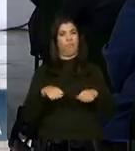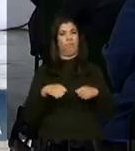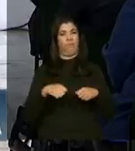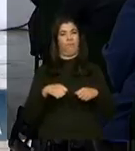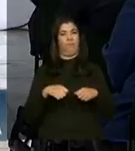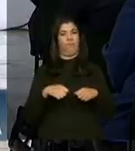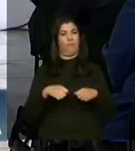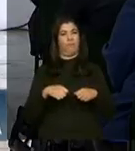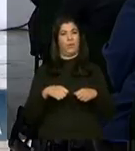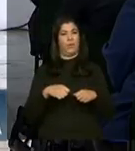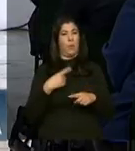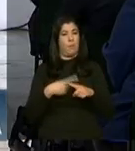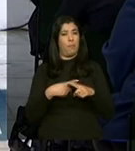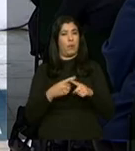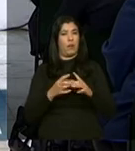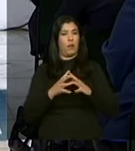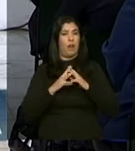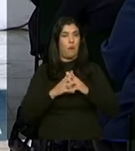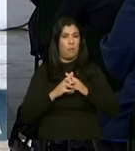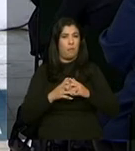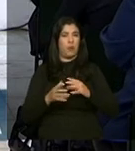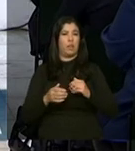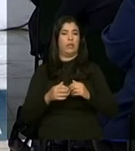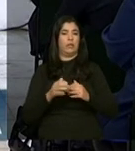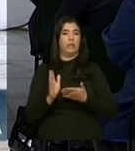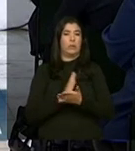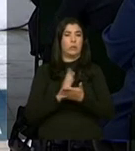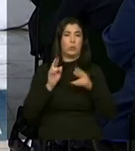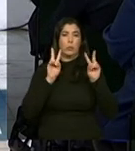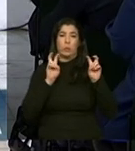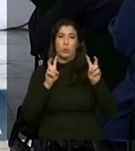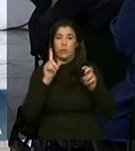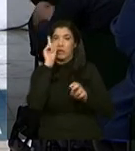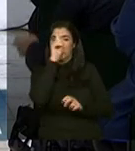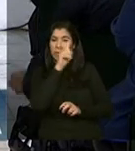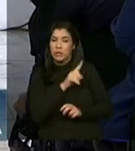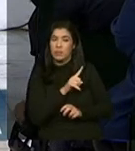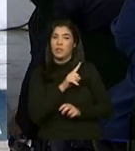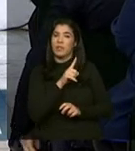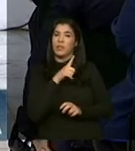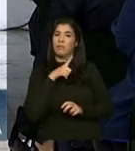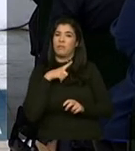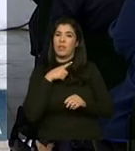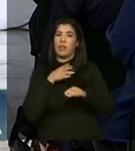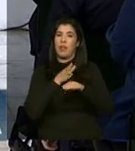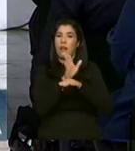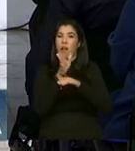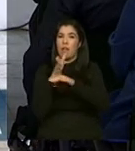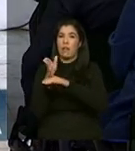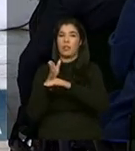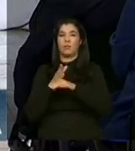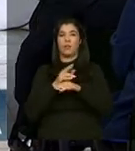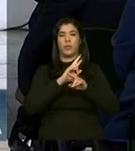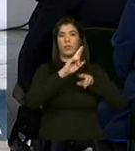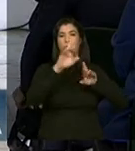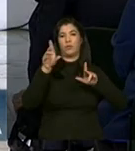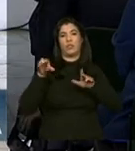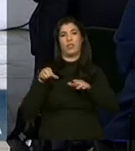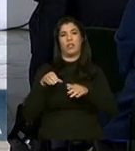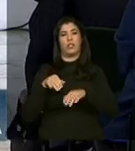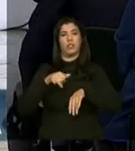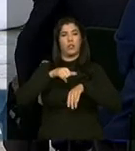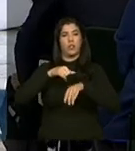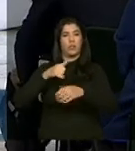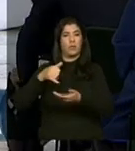pela complexidade que muitos desses temas atravessam as mais diversas setores. Consequentemente, eu